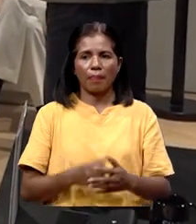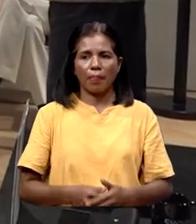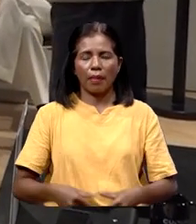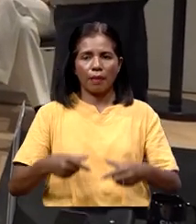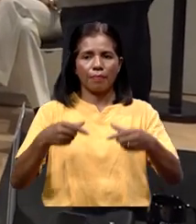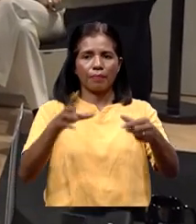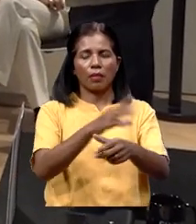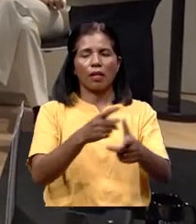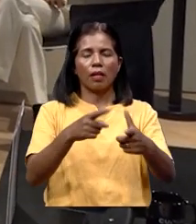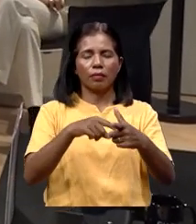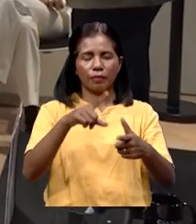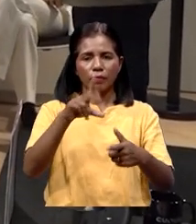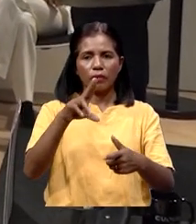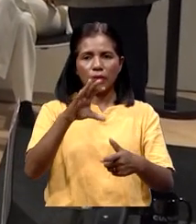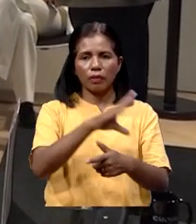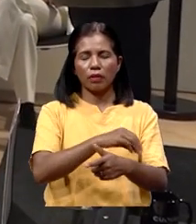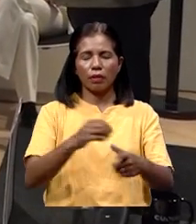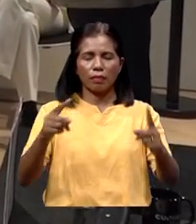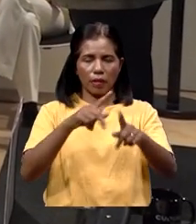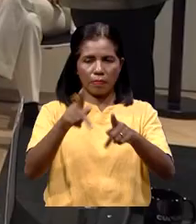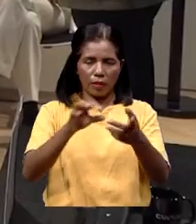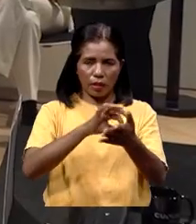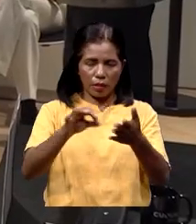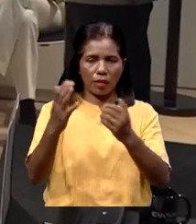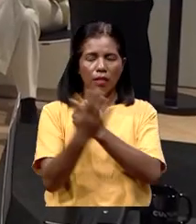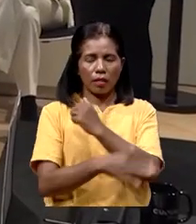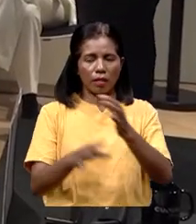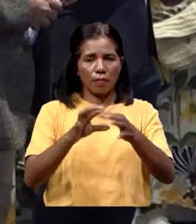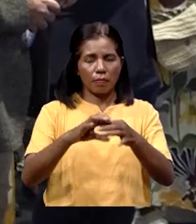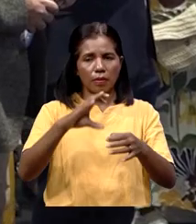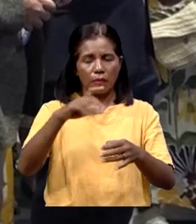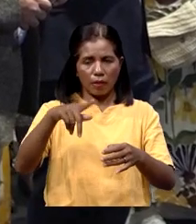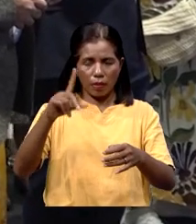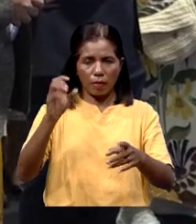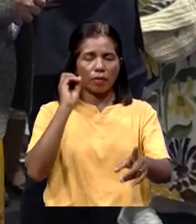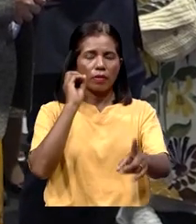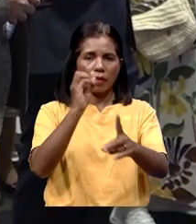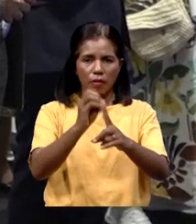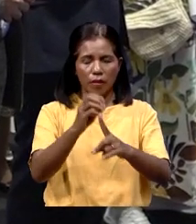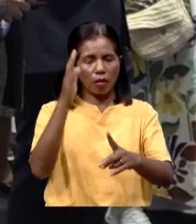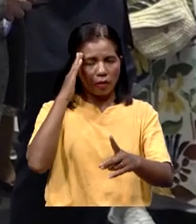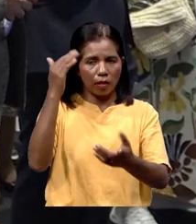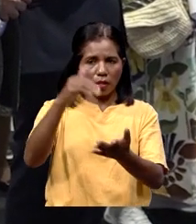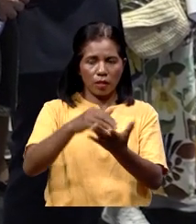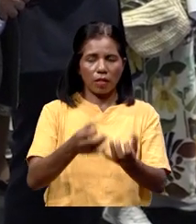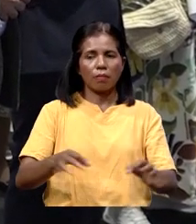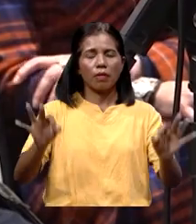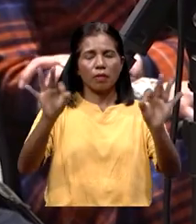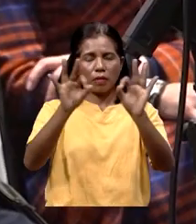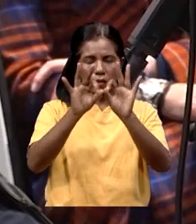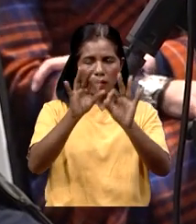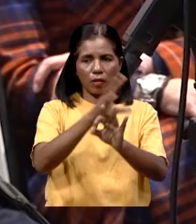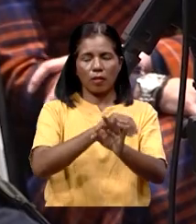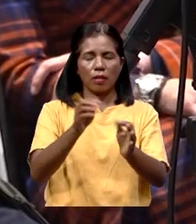Guerra Junqueiro Lusofonia para escritor Sira e renação membro CPLP, o objetivo o de Hanoim Ricas, importância figura